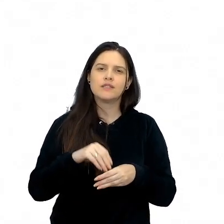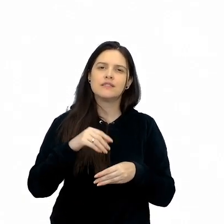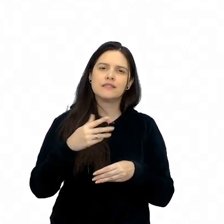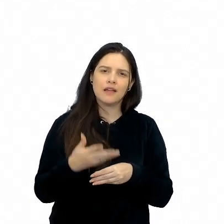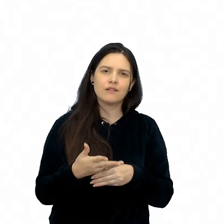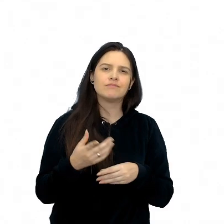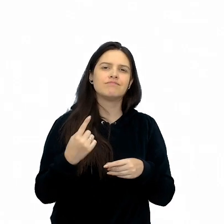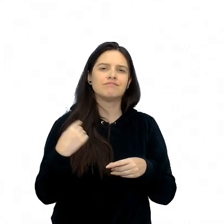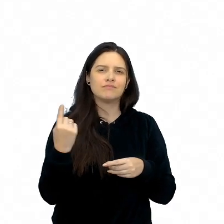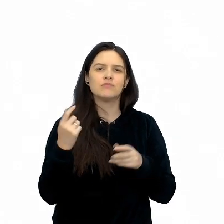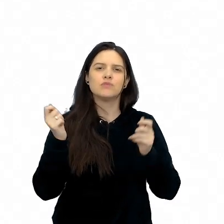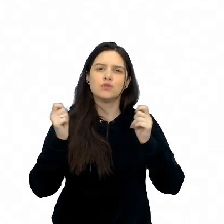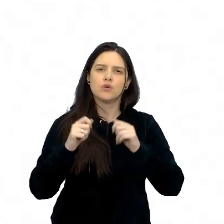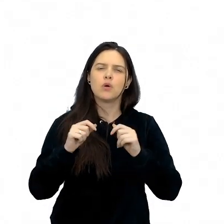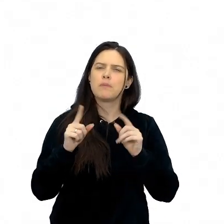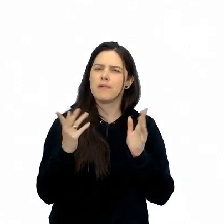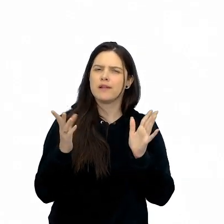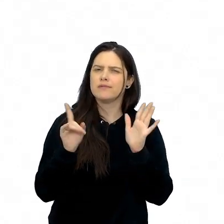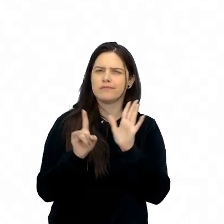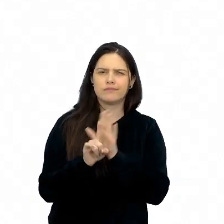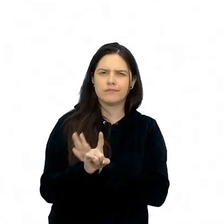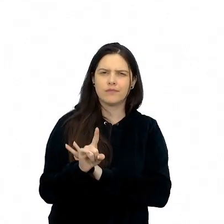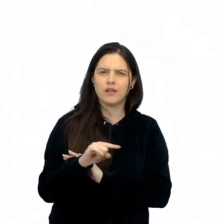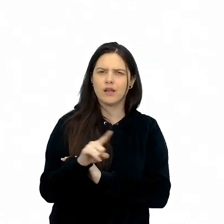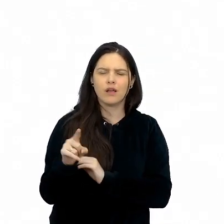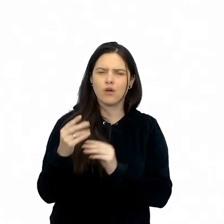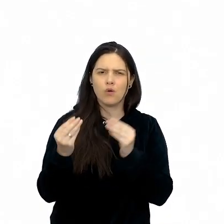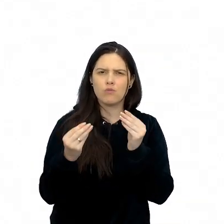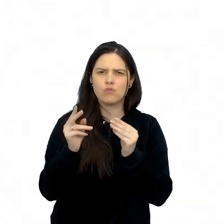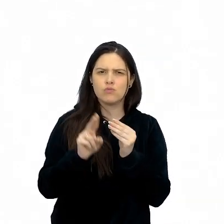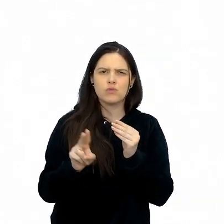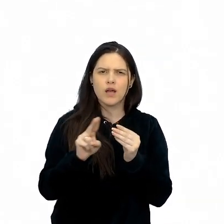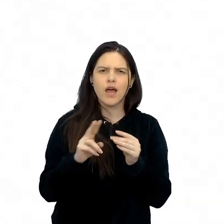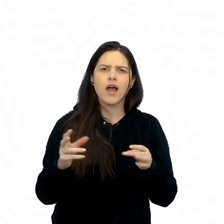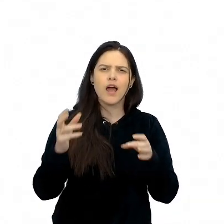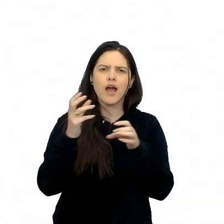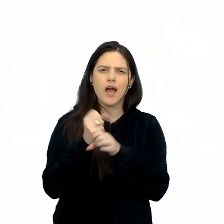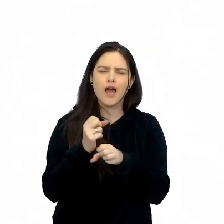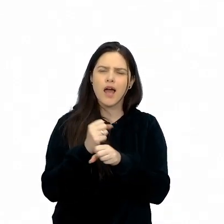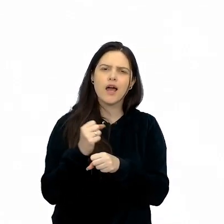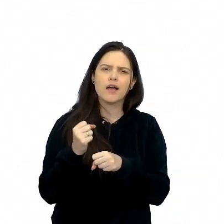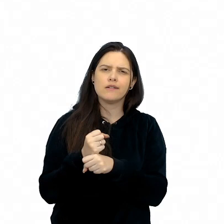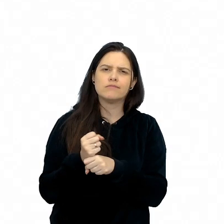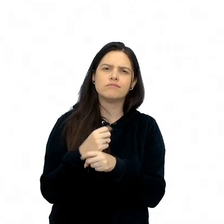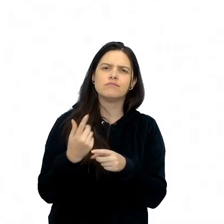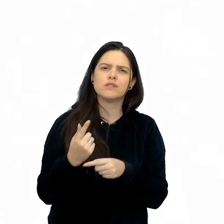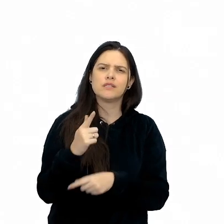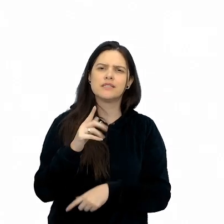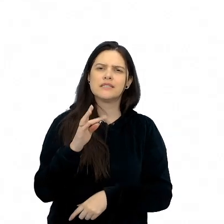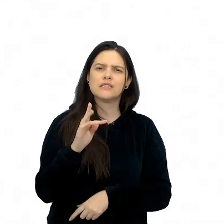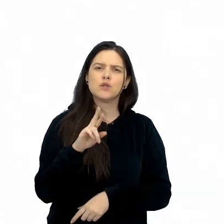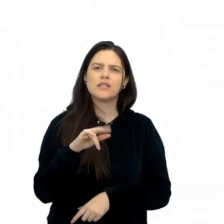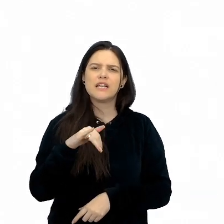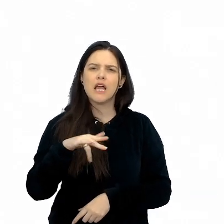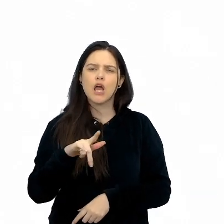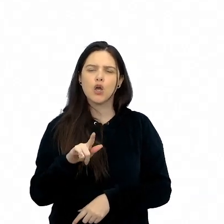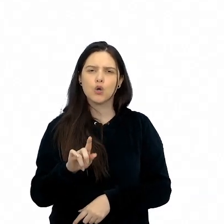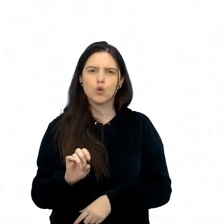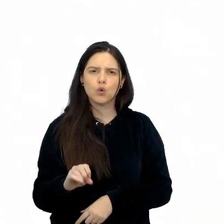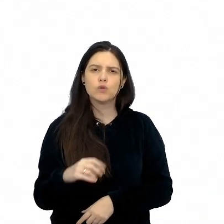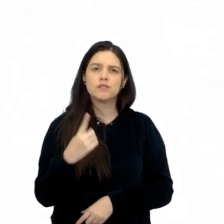360. Mas aí que eu pergunto, professor, e se ele não sabe que a soma de um ângulo, de um triângulo é 180, ele